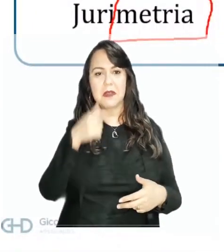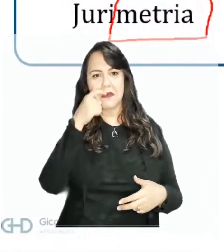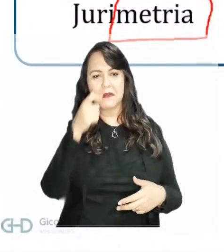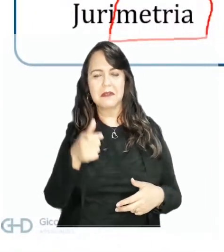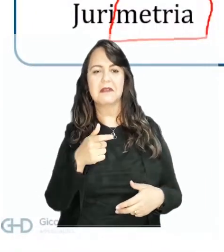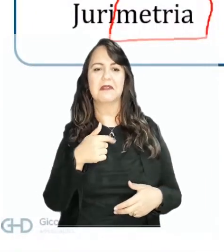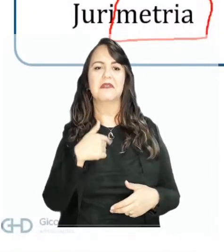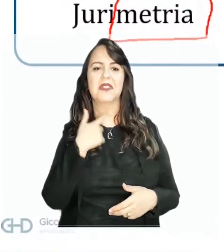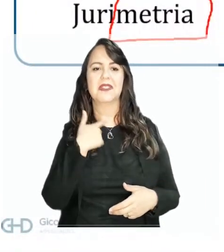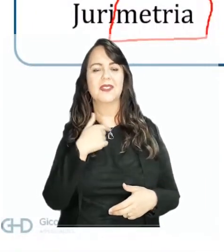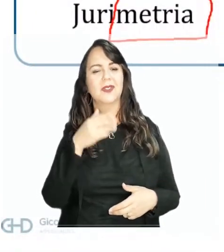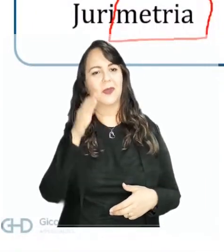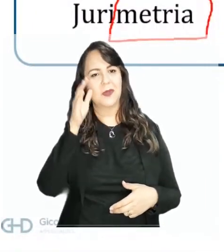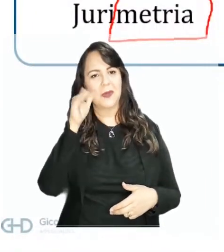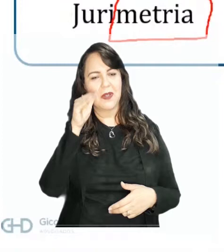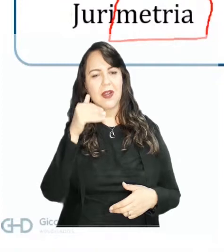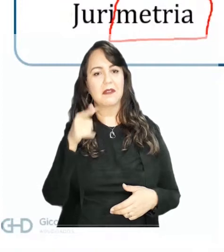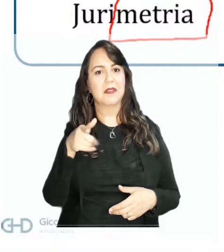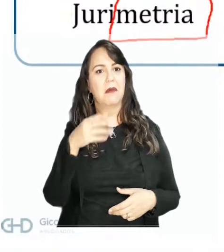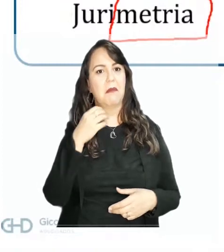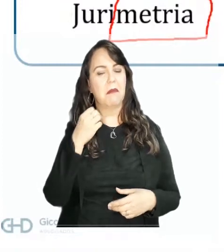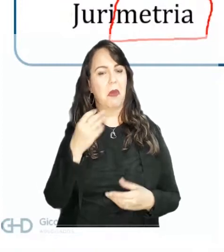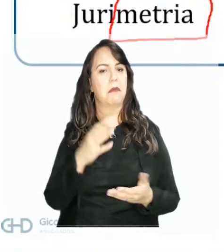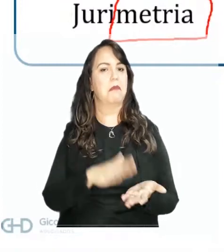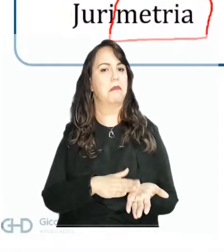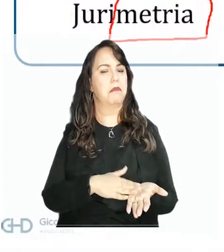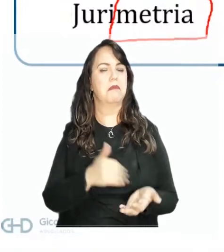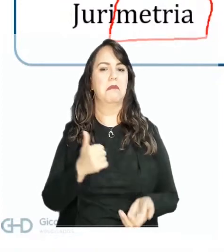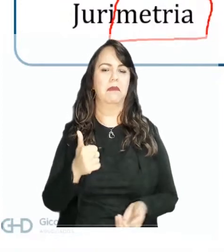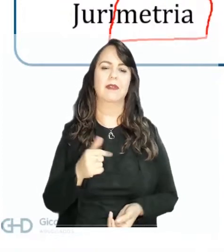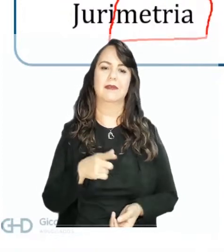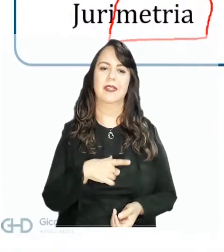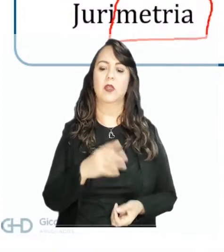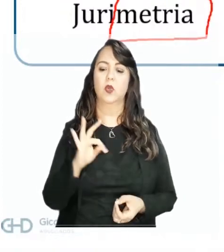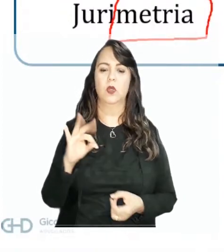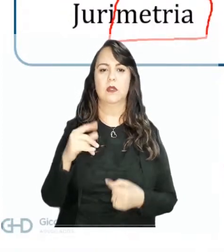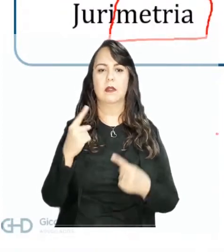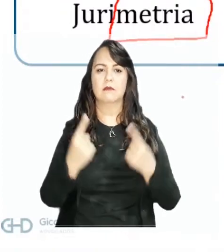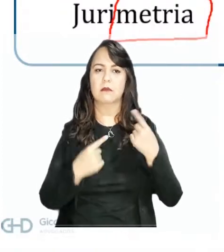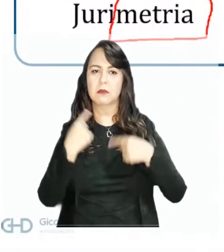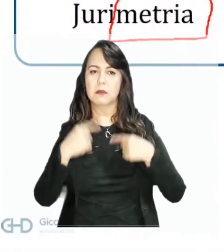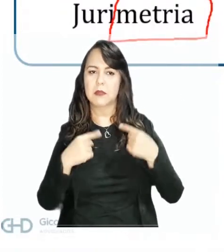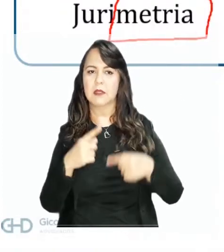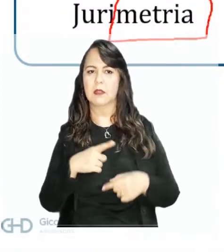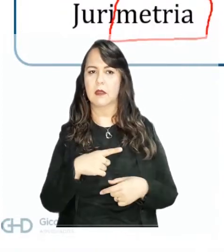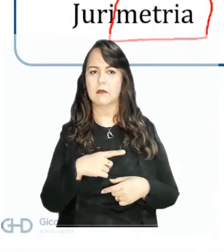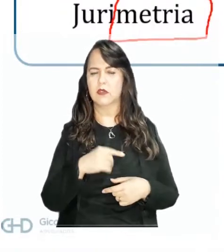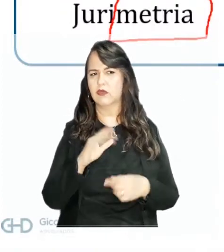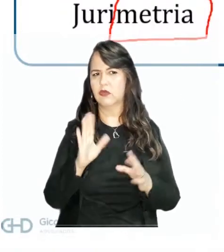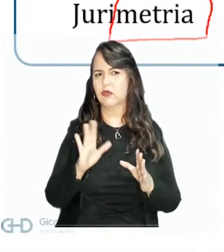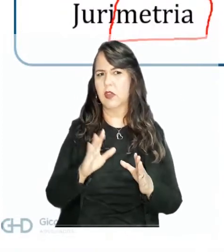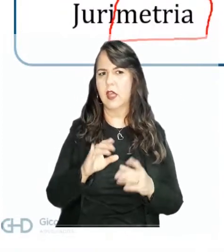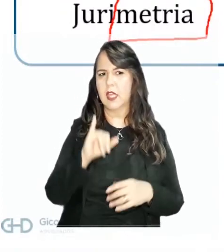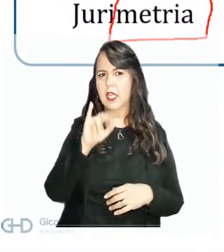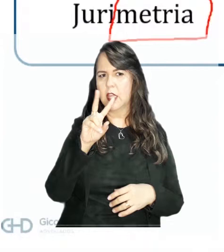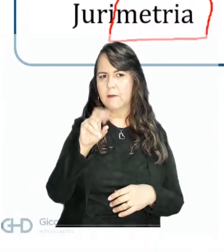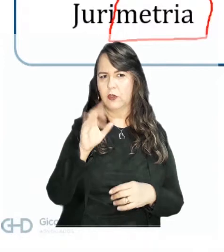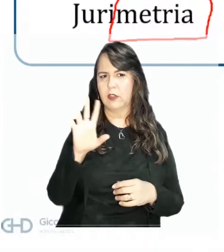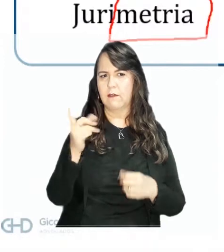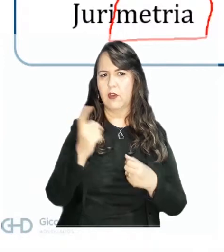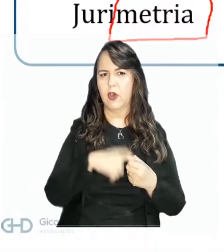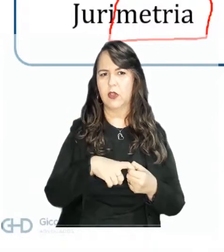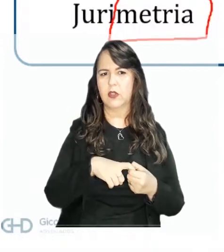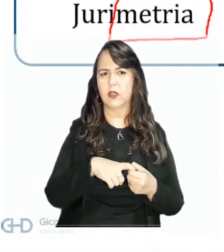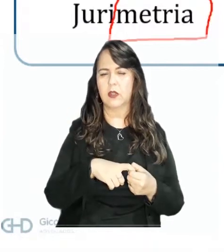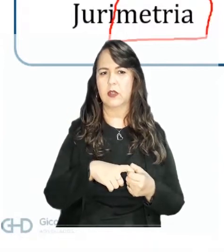todas as discussões que a gente tem aqui. Doutor Ivo, eu acho que voltamos, restabelecemos. É para gerar um pouco